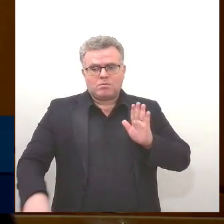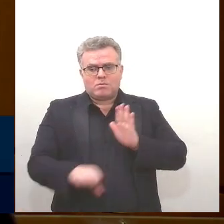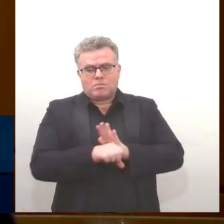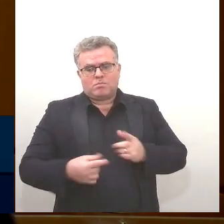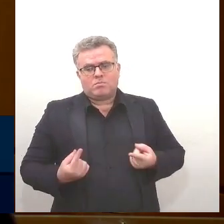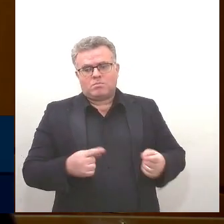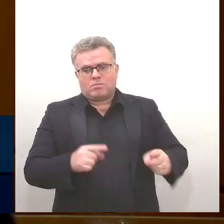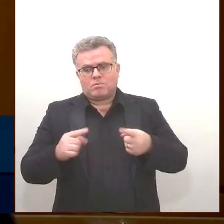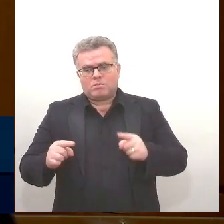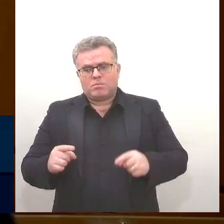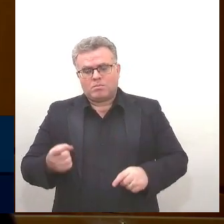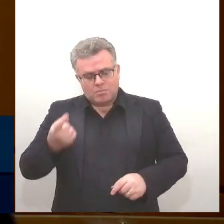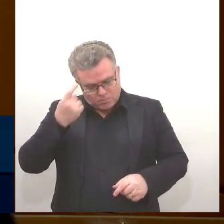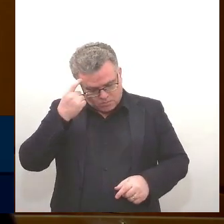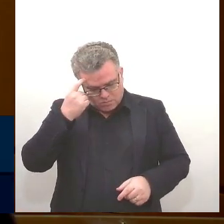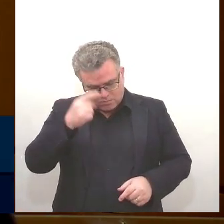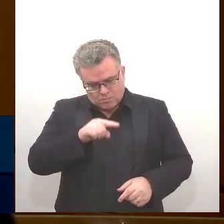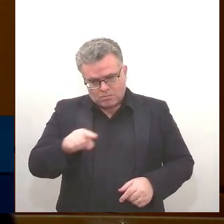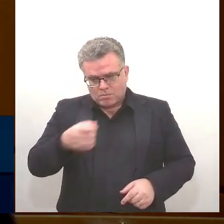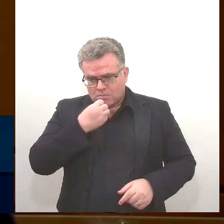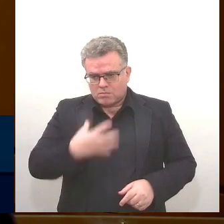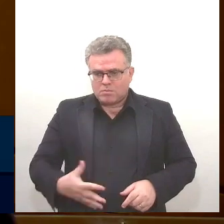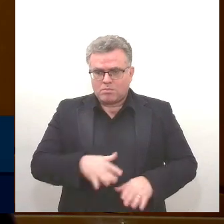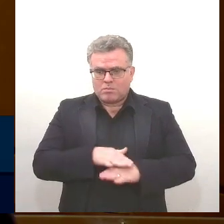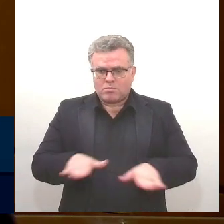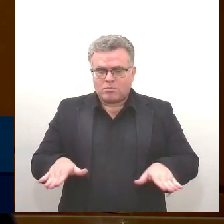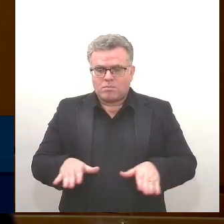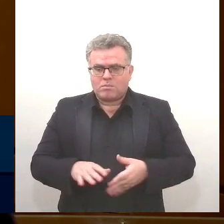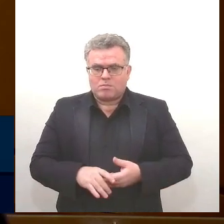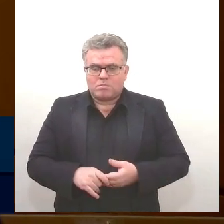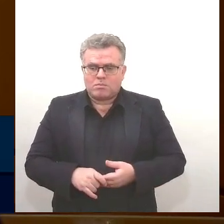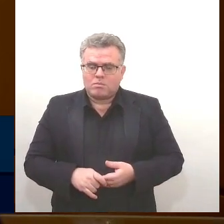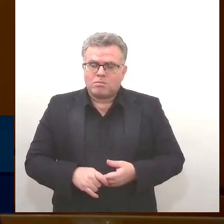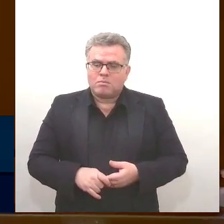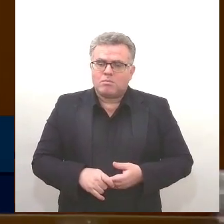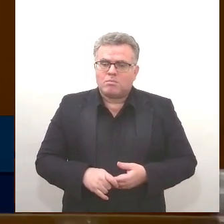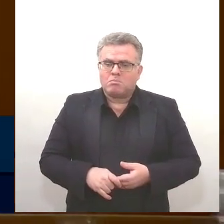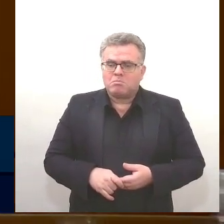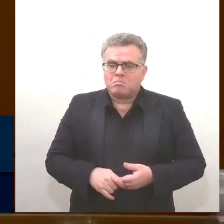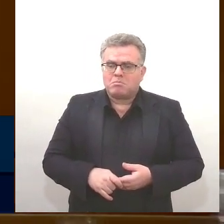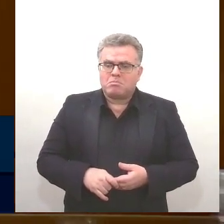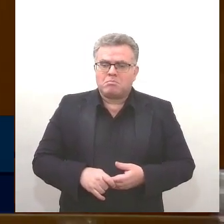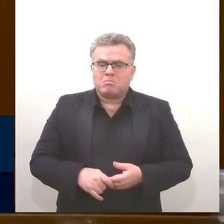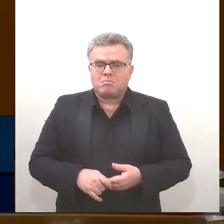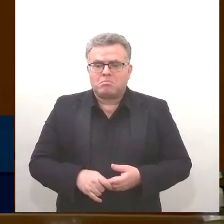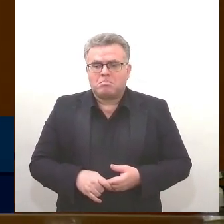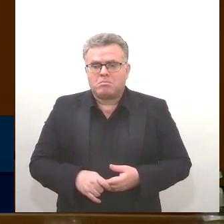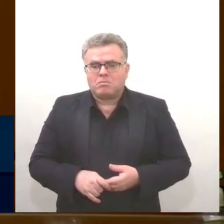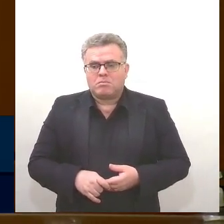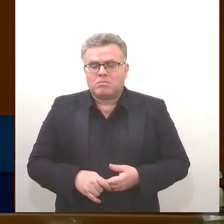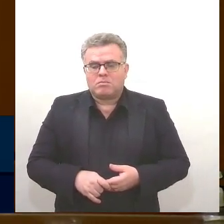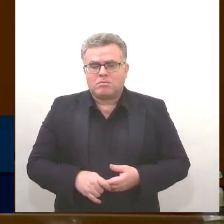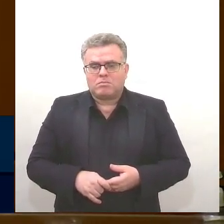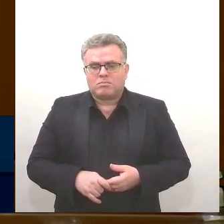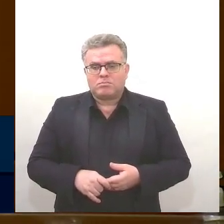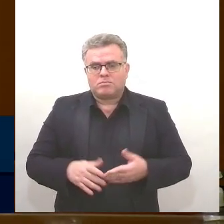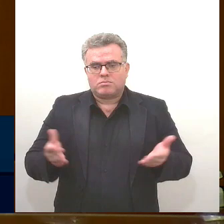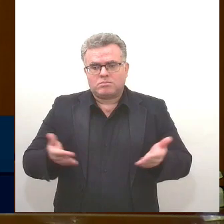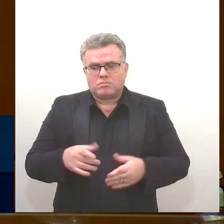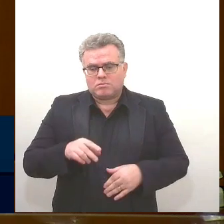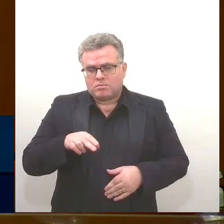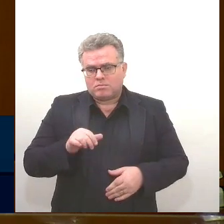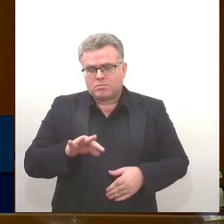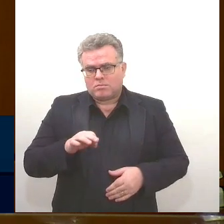irão ficar impune hoje está sendo com Natália